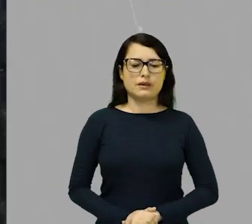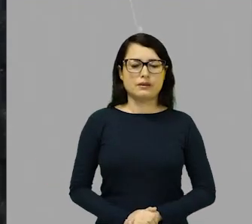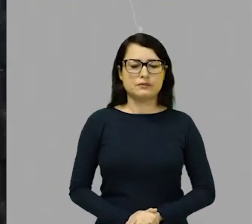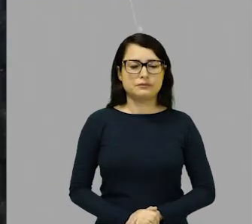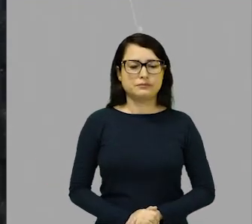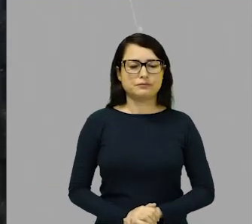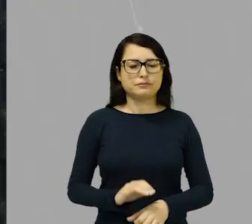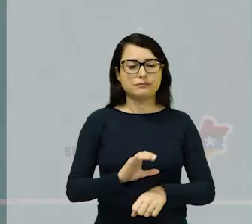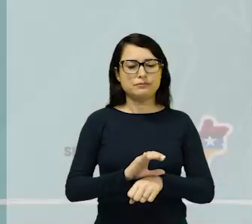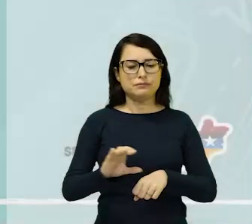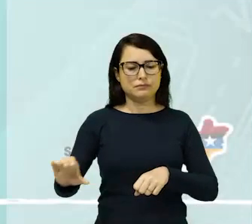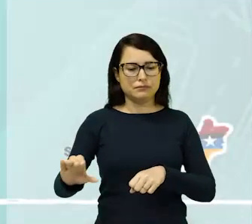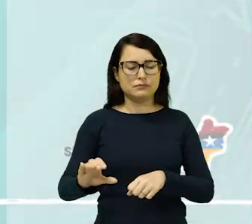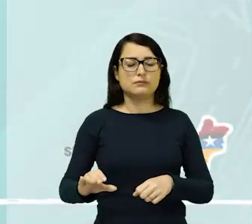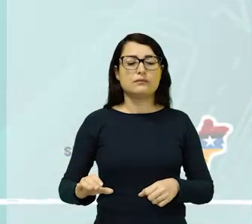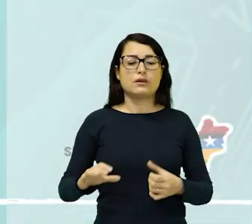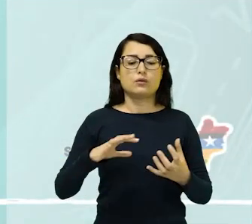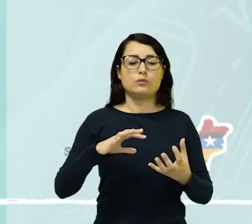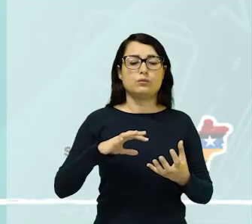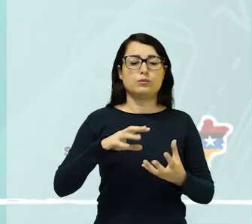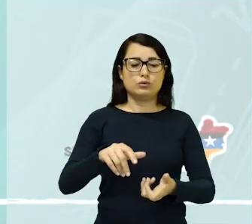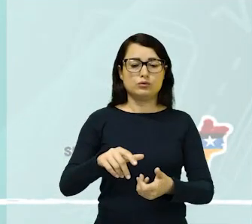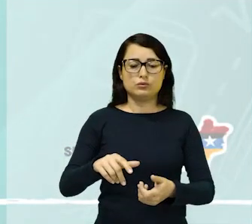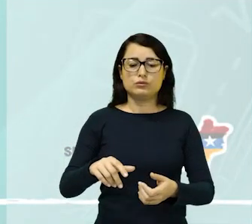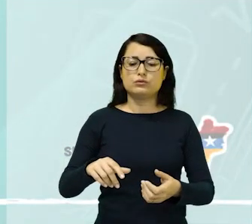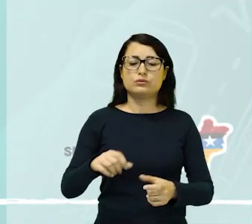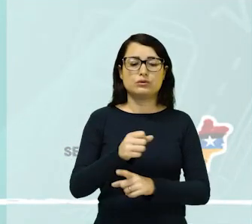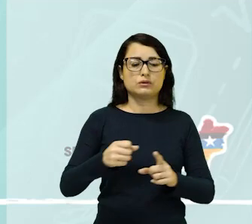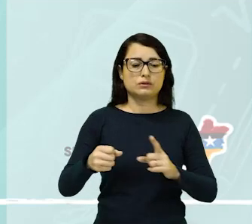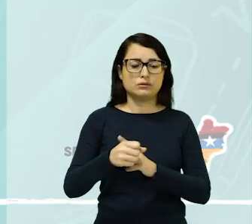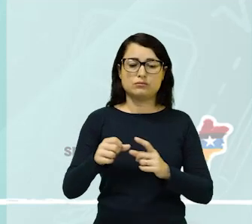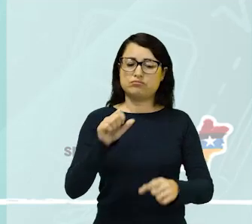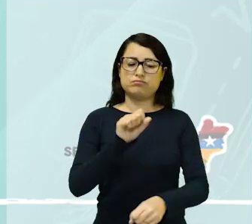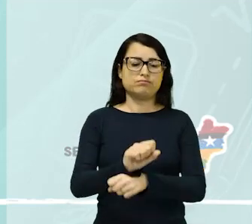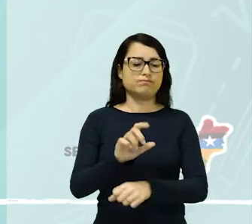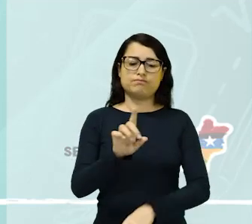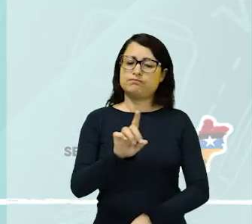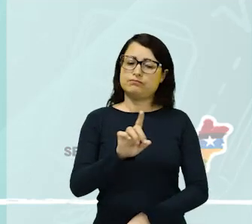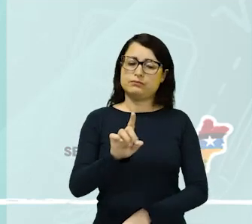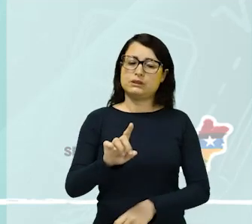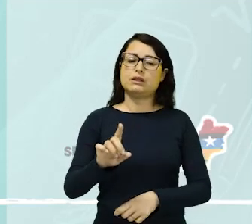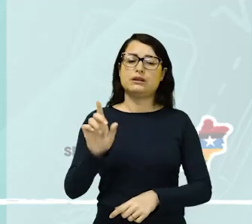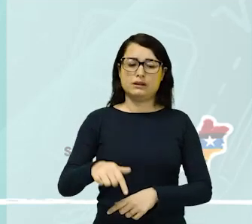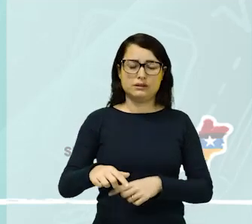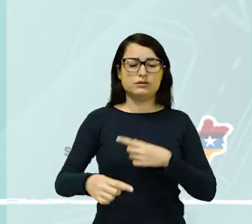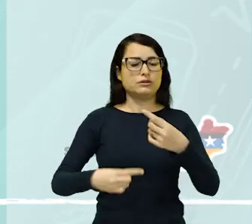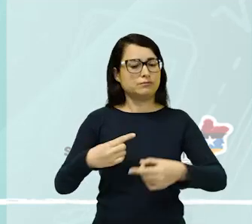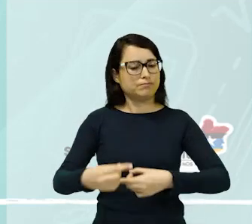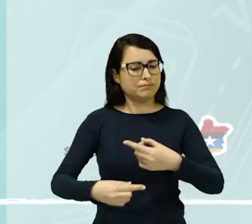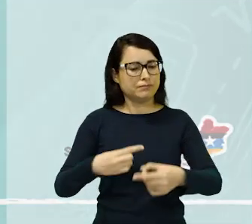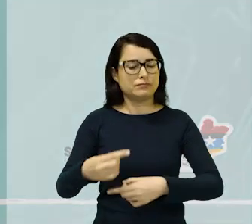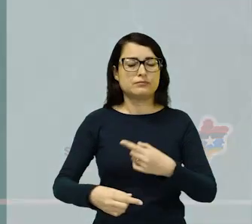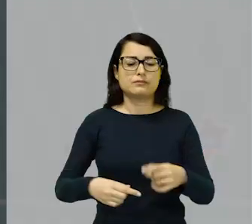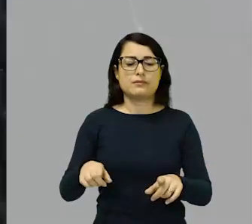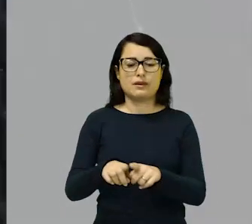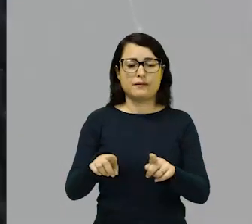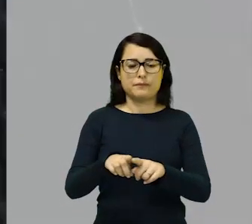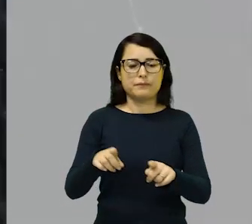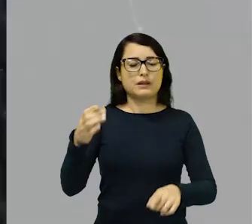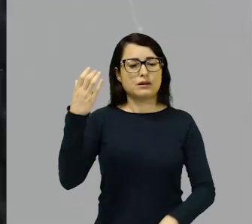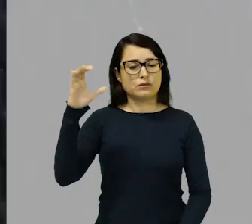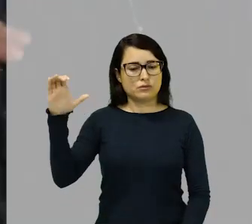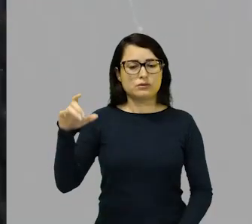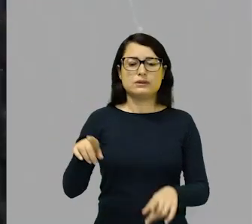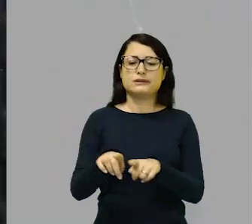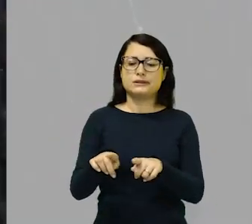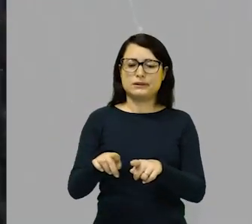contemporânea. Ok? O mundo social não é estático, é dinâmico. Significa dizer que a cultura, consequentemente, também